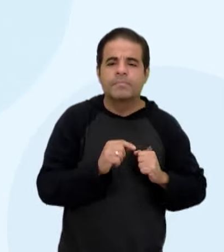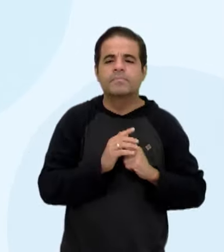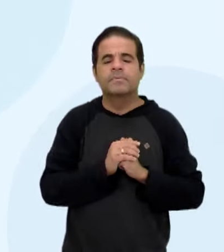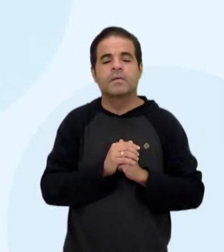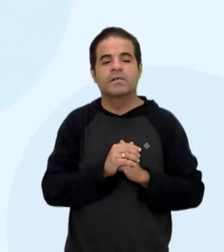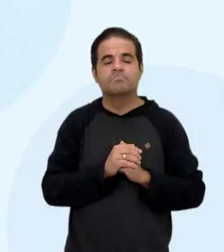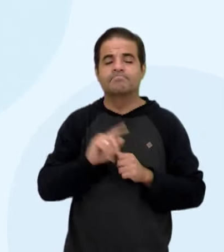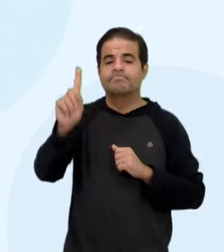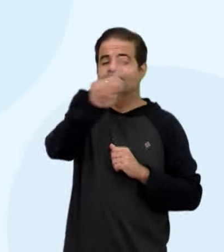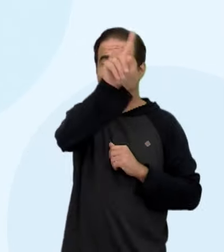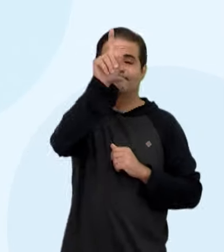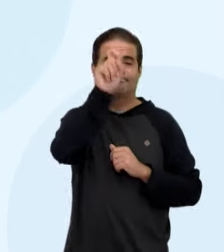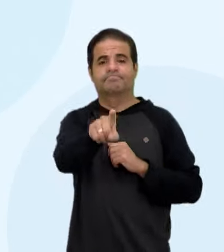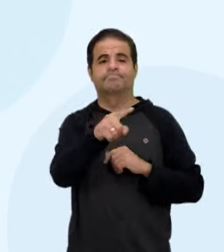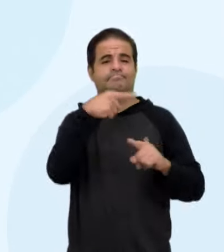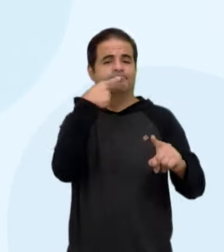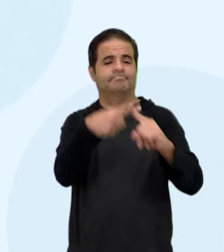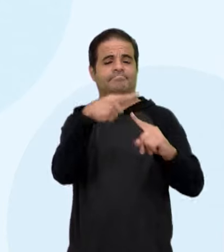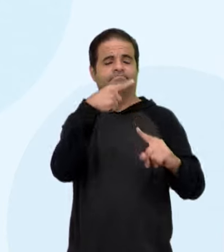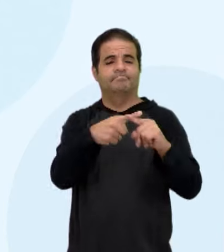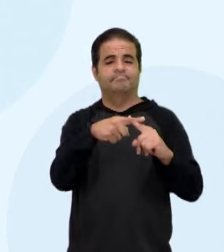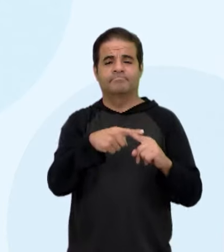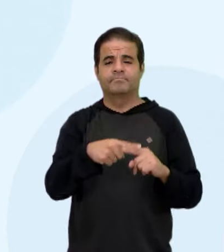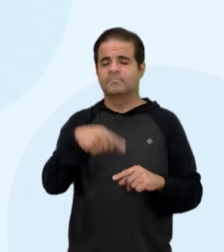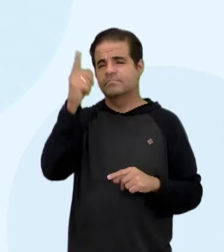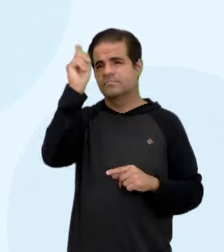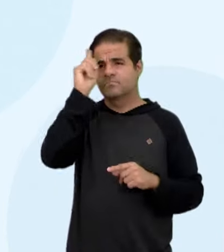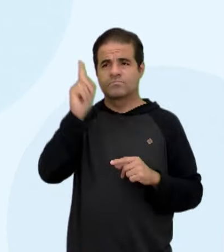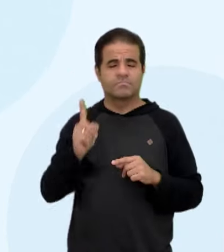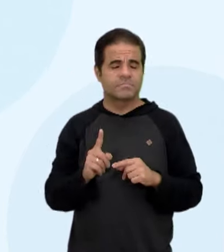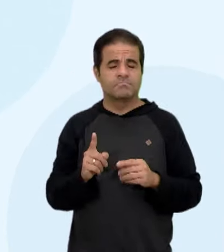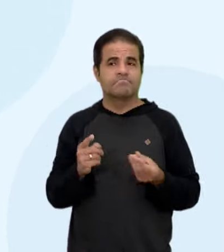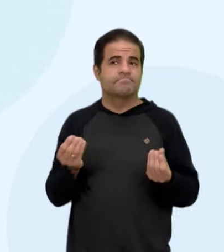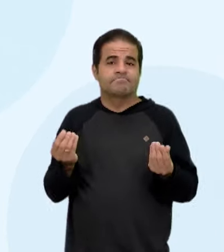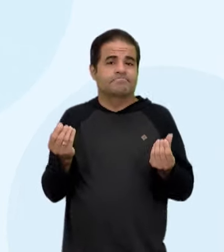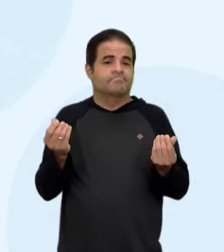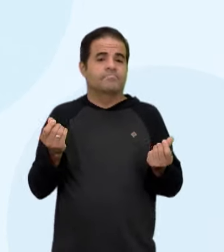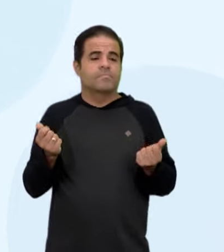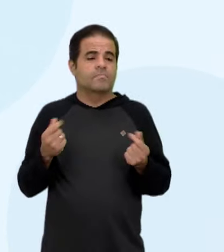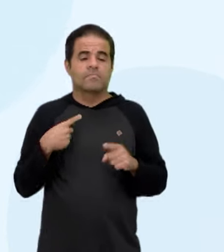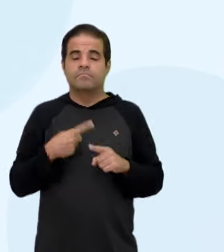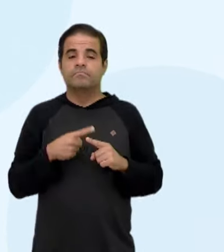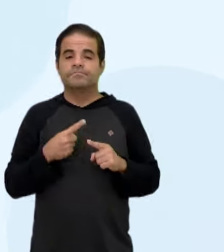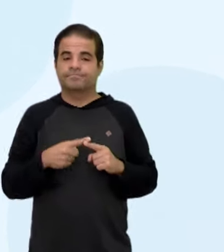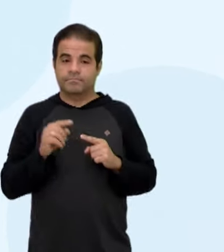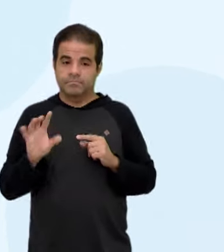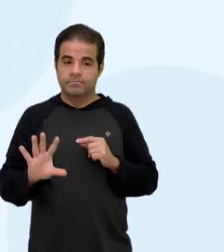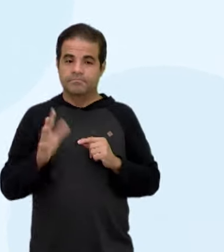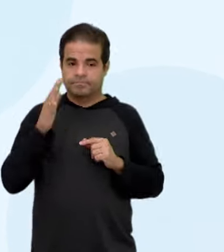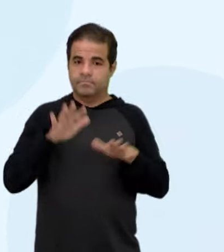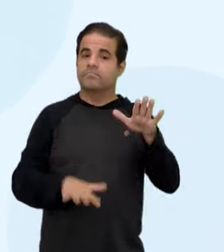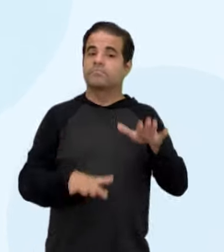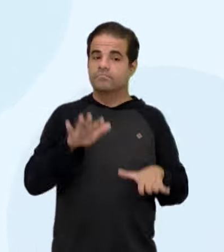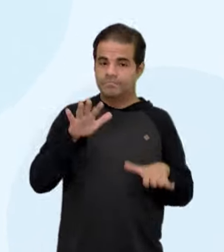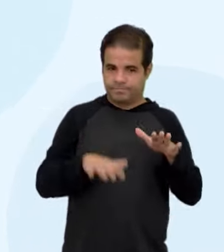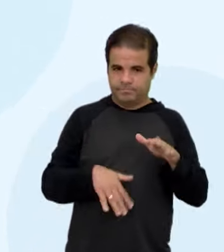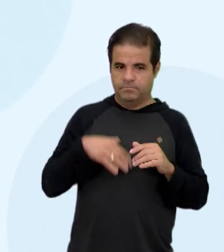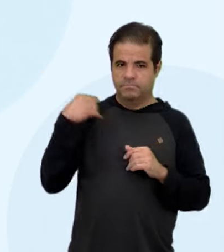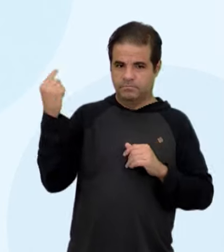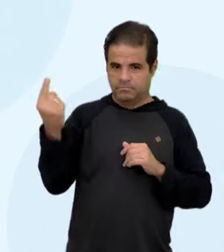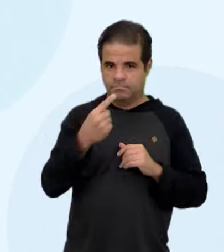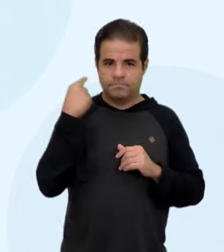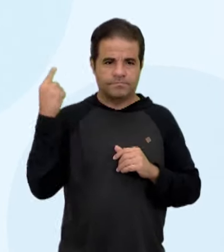uma interrogação. Por quê? A gente não faz ideia, tá, pessoal? Por que isso acontece? Porque apesar de ser muito